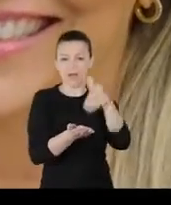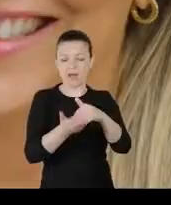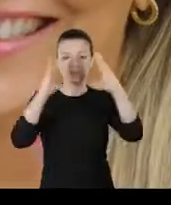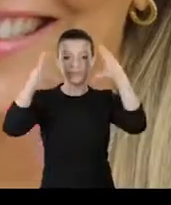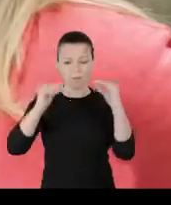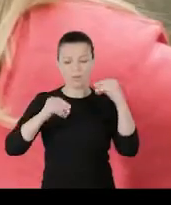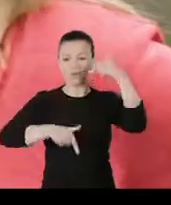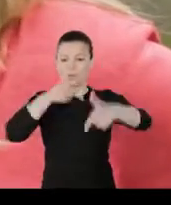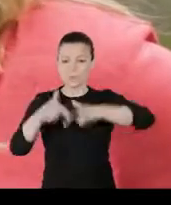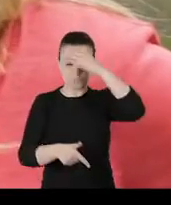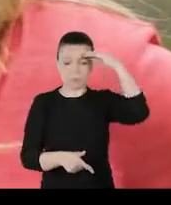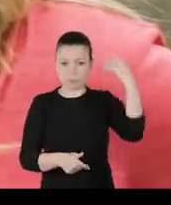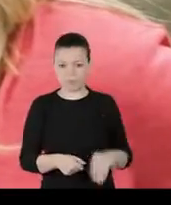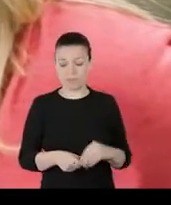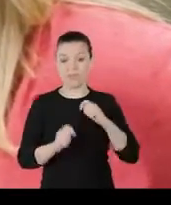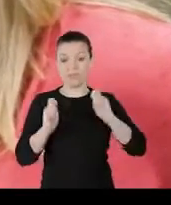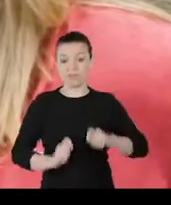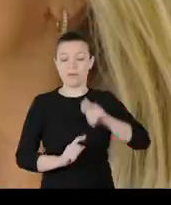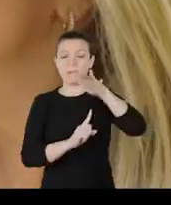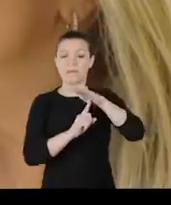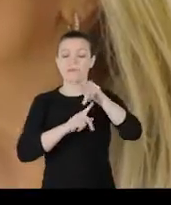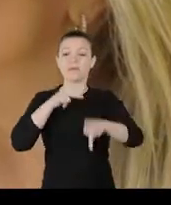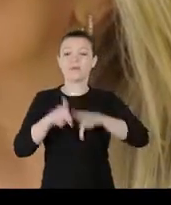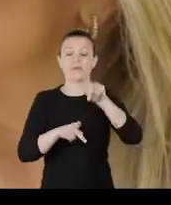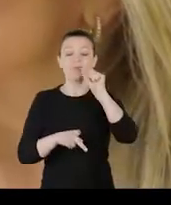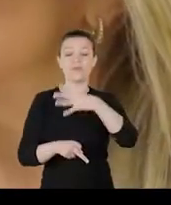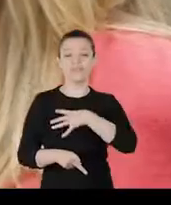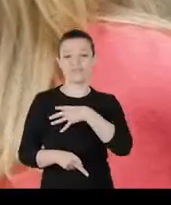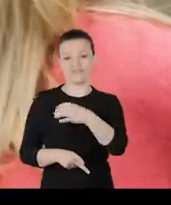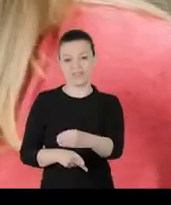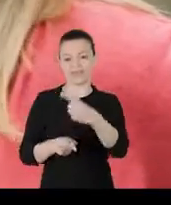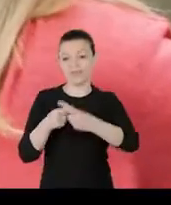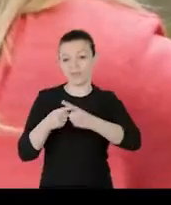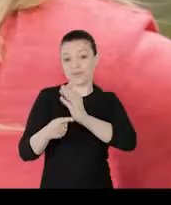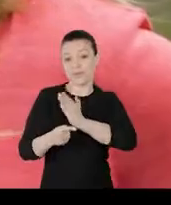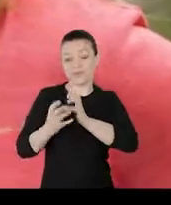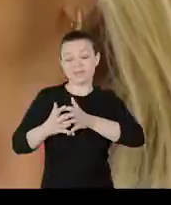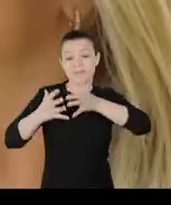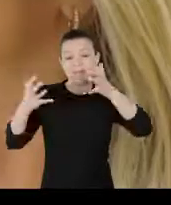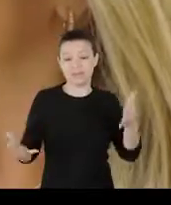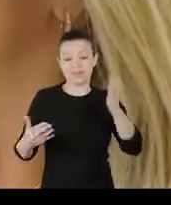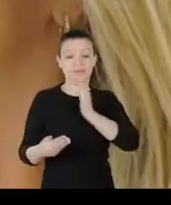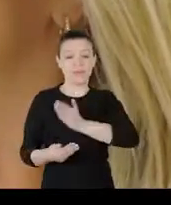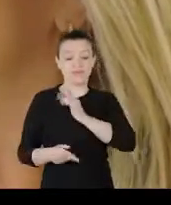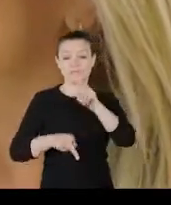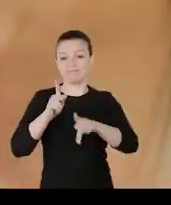tarde da noite. Ela vai dar aos paranaenses a condição de filhos do seu grande coração.